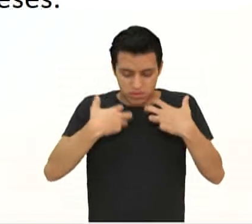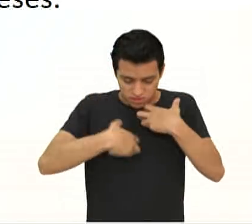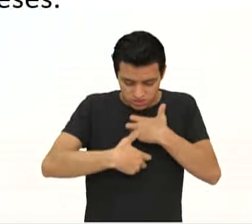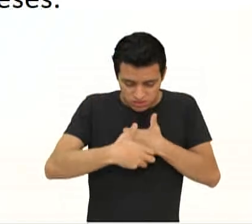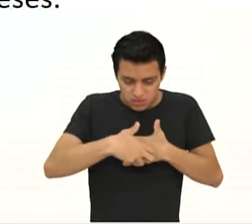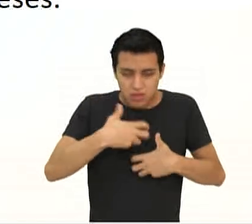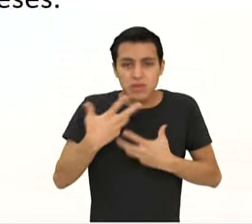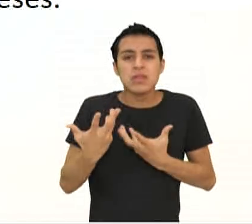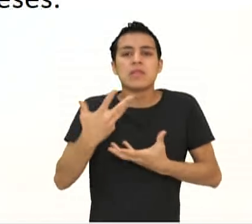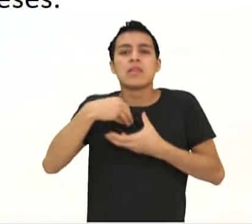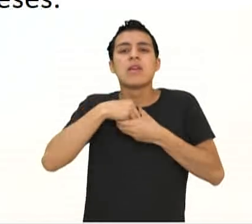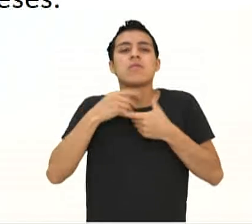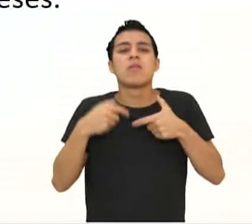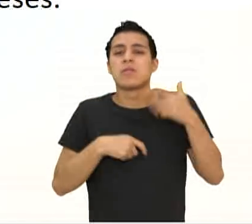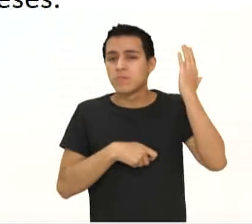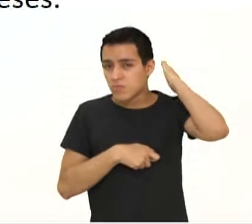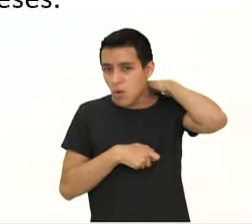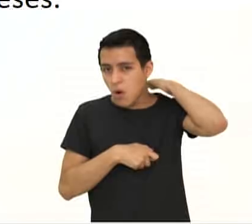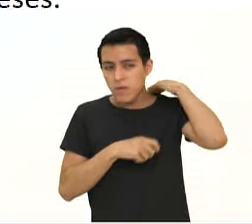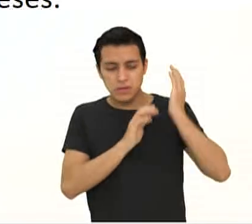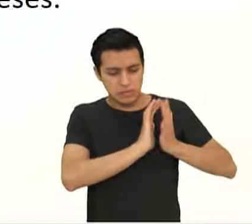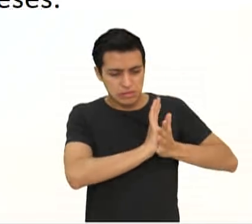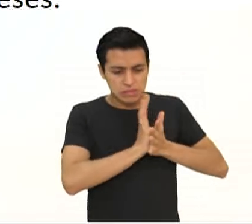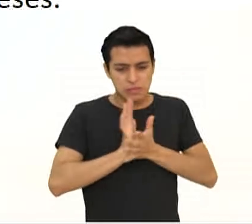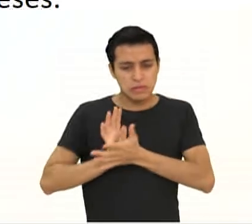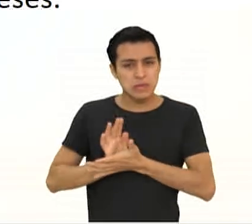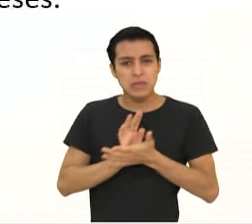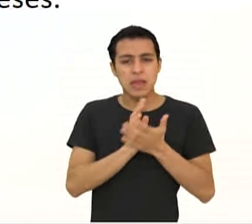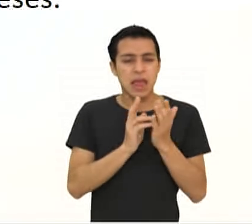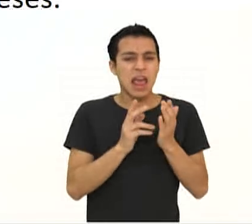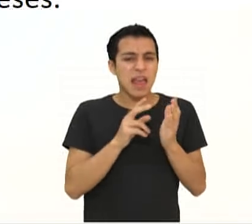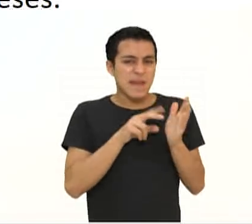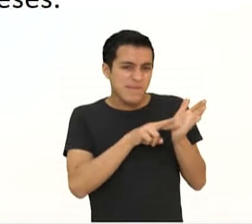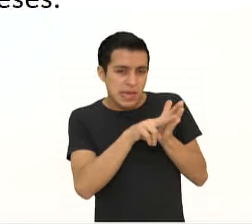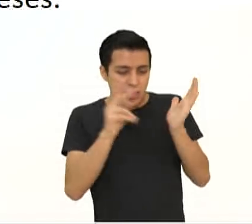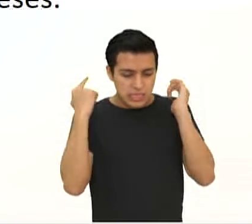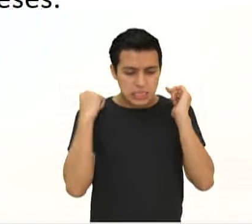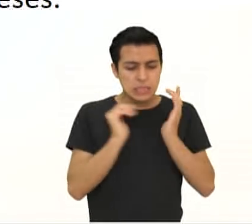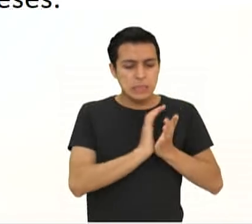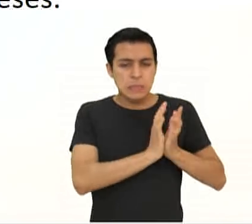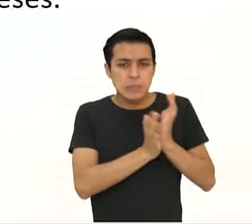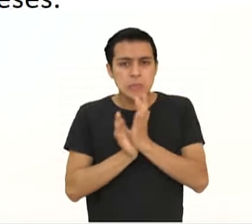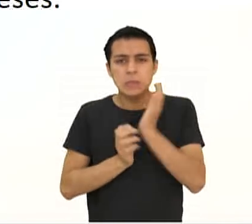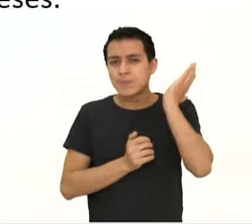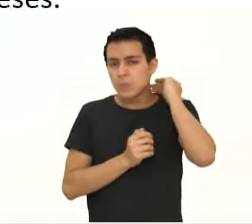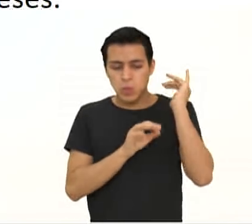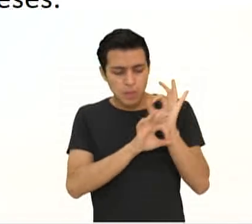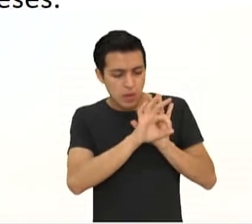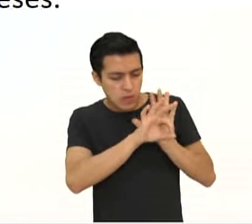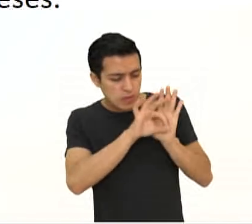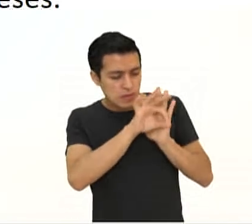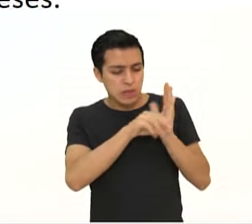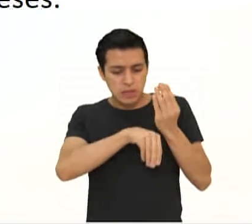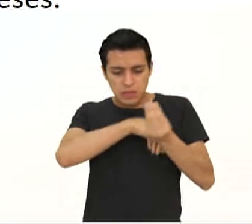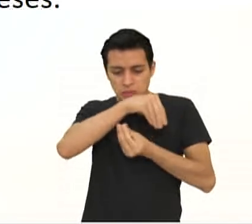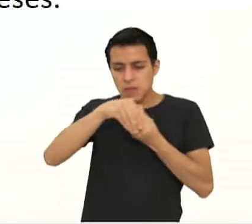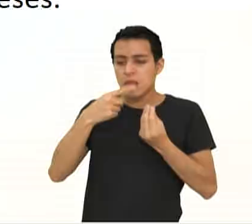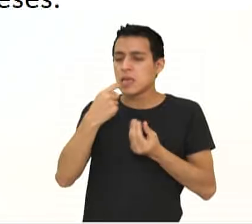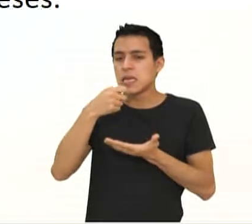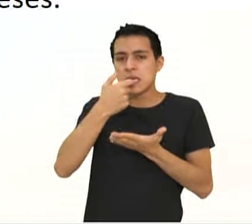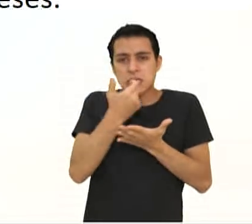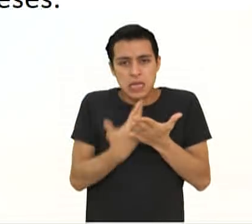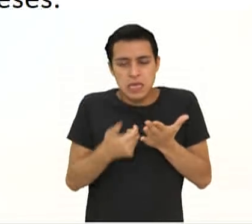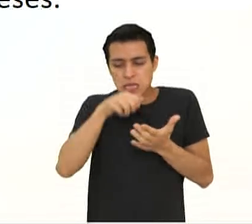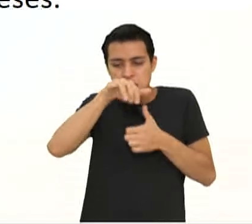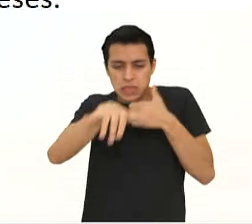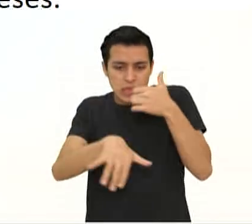no pulmão, vai destruindo, as bactérias vão destruindo as células pulmonares e podem causar um sangramento e